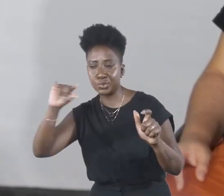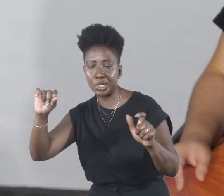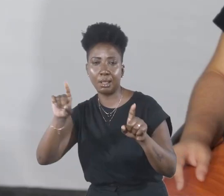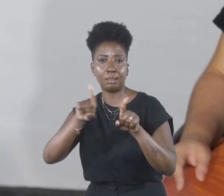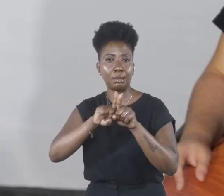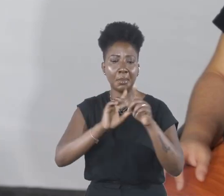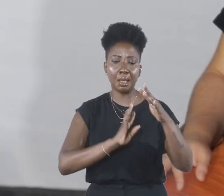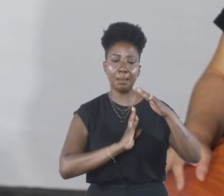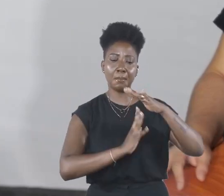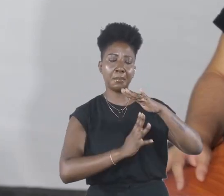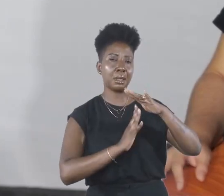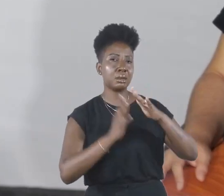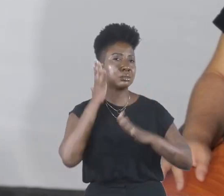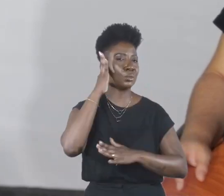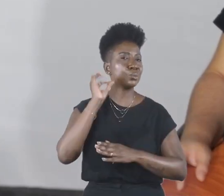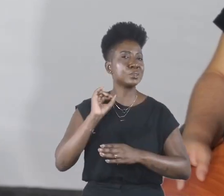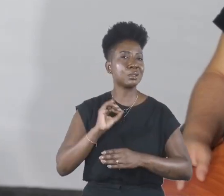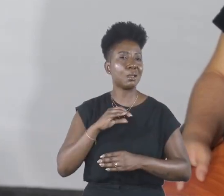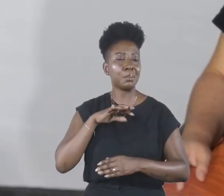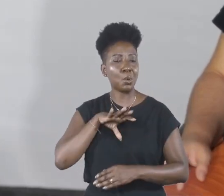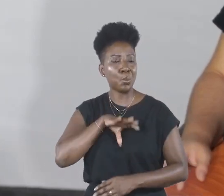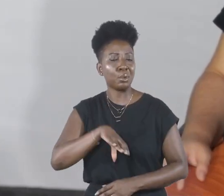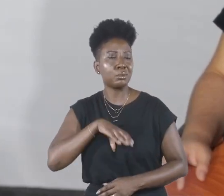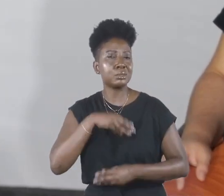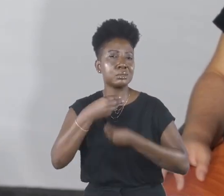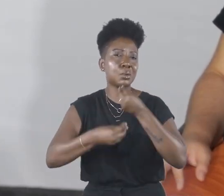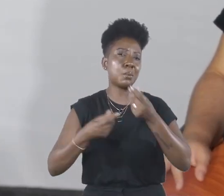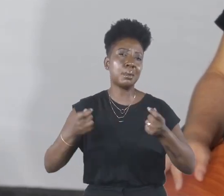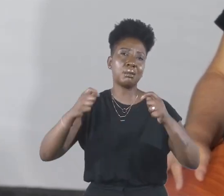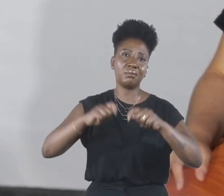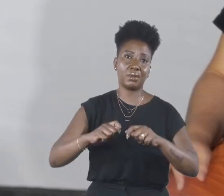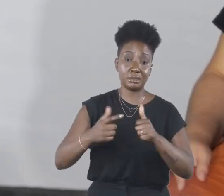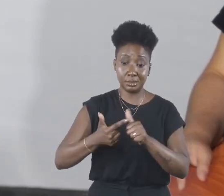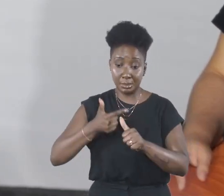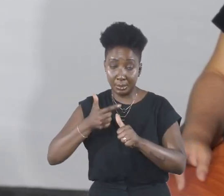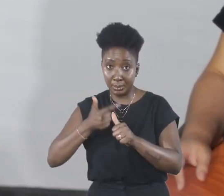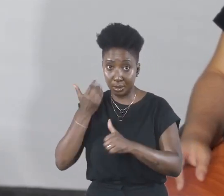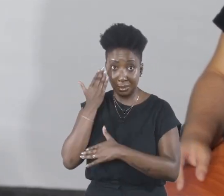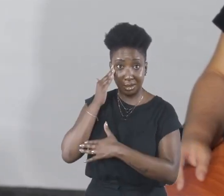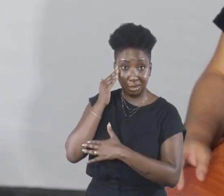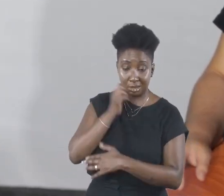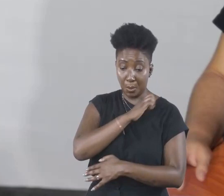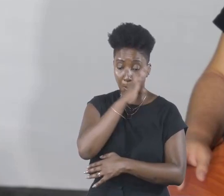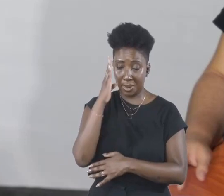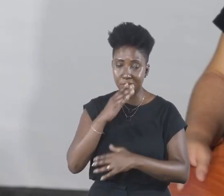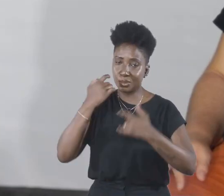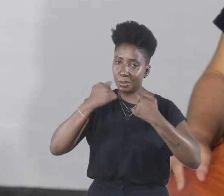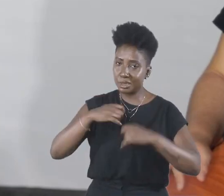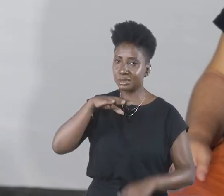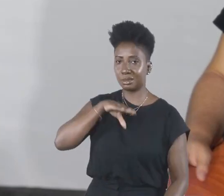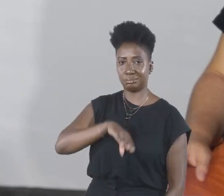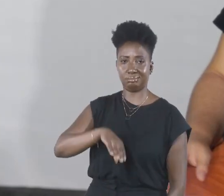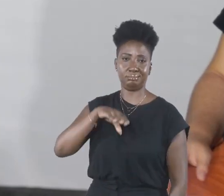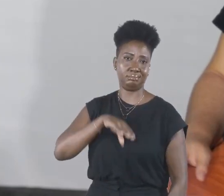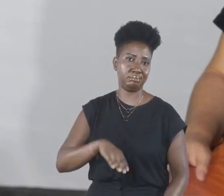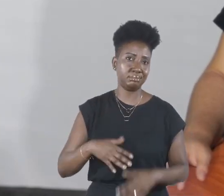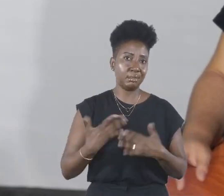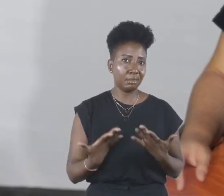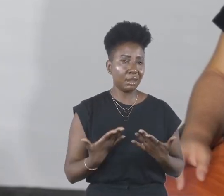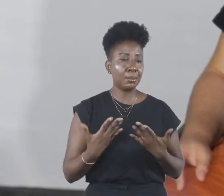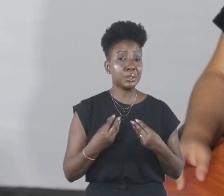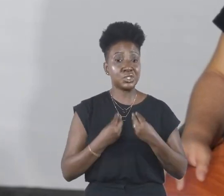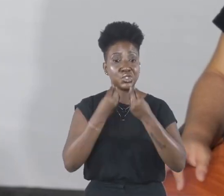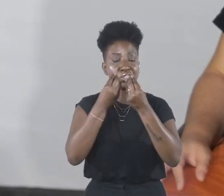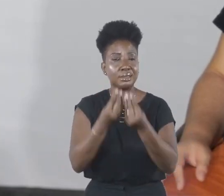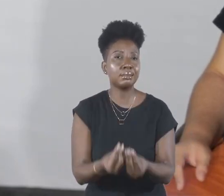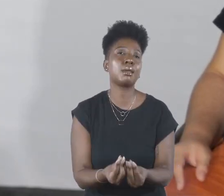imigrante que não fala português, esquece a questão de integração. Primeiro, para entender, o Brasil precisa falar português. Então,